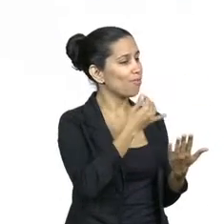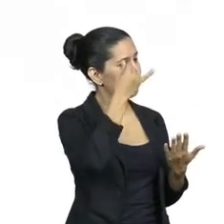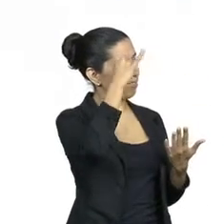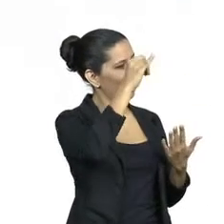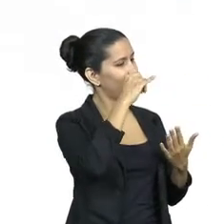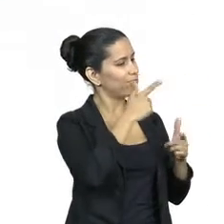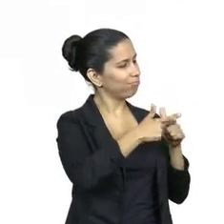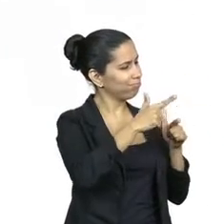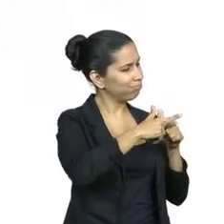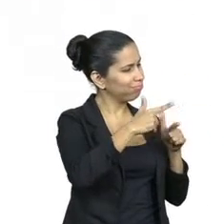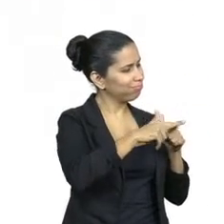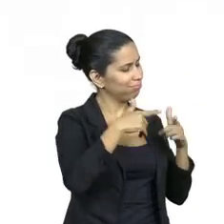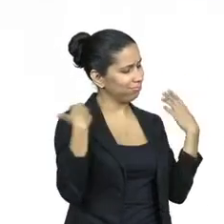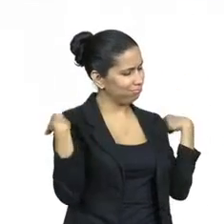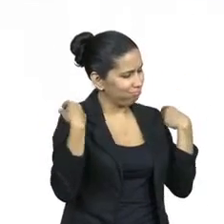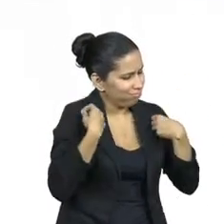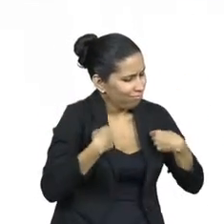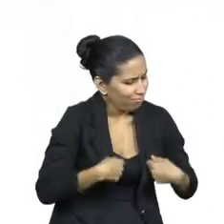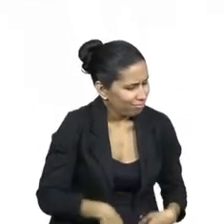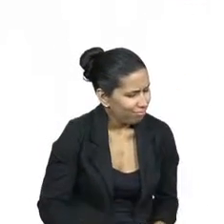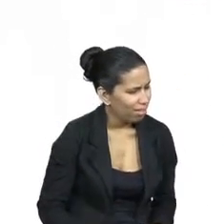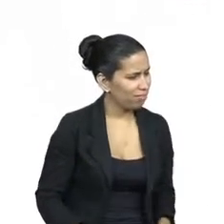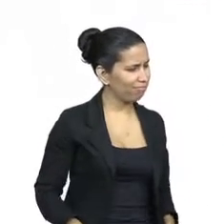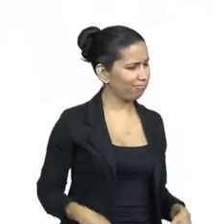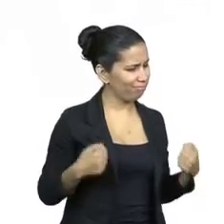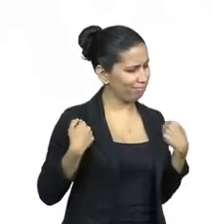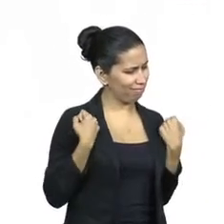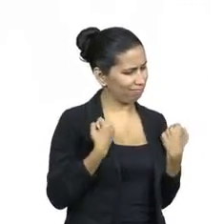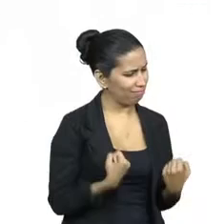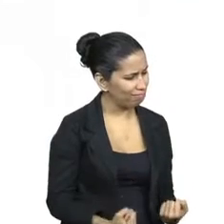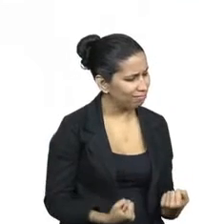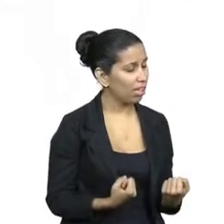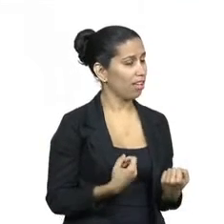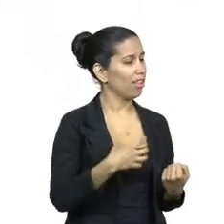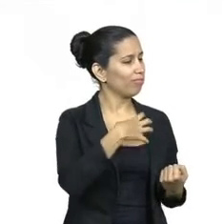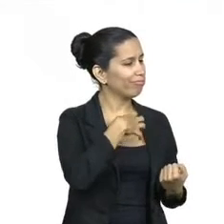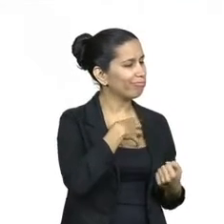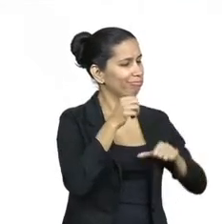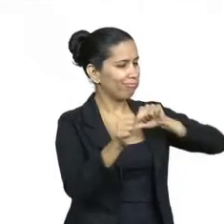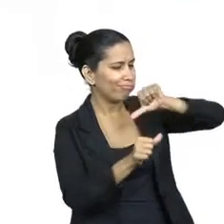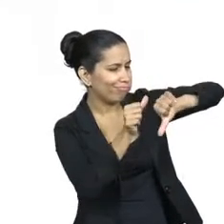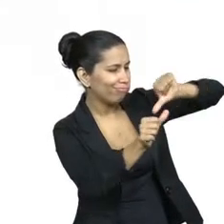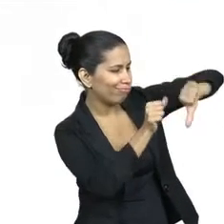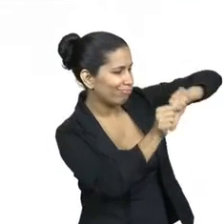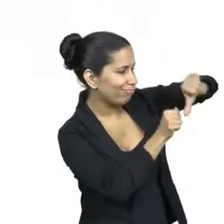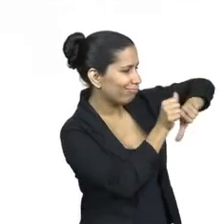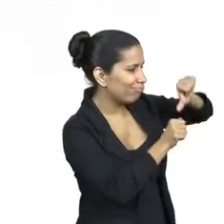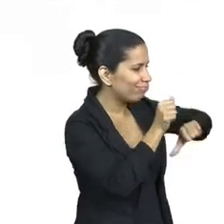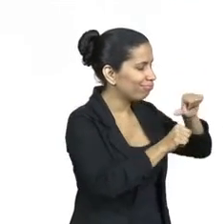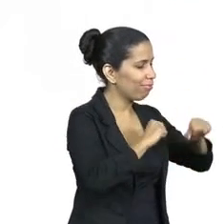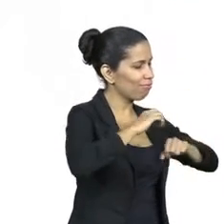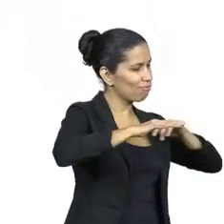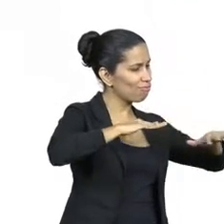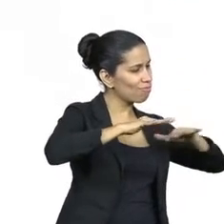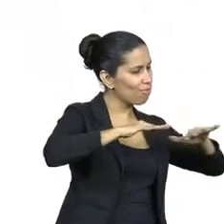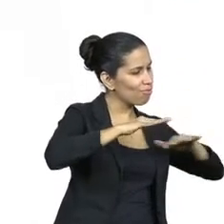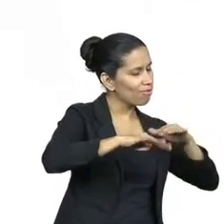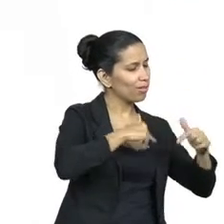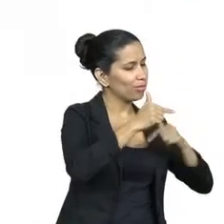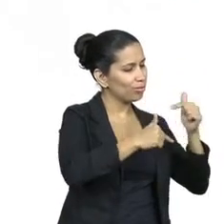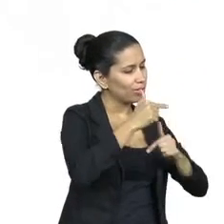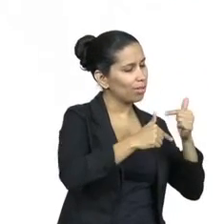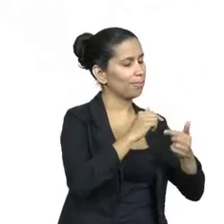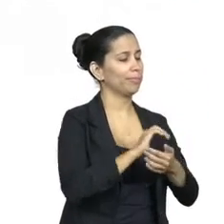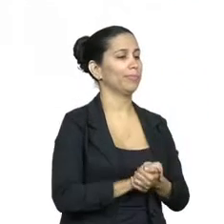do segmento sobrecarga biomecânica. Ou seja, tem o objetivo de alternâncias posturais e dos movimentos utilizados durante a realização das